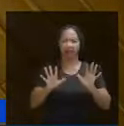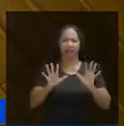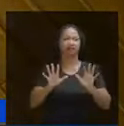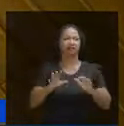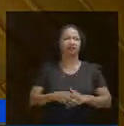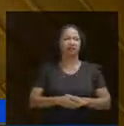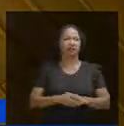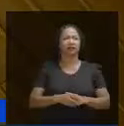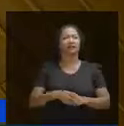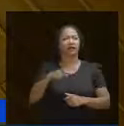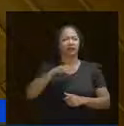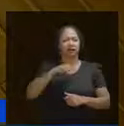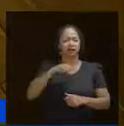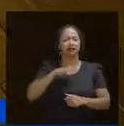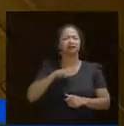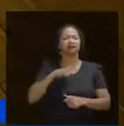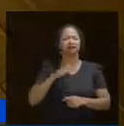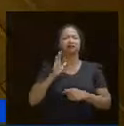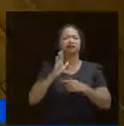muito clara, e ela